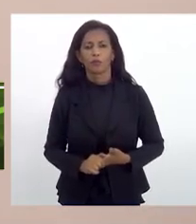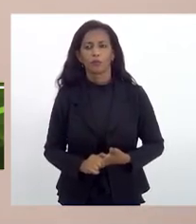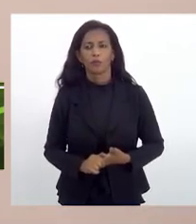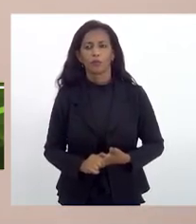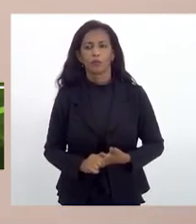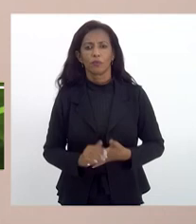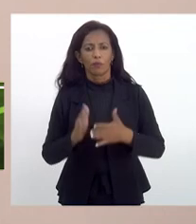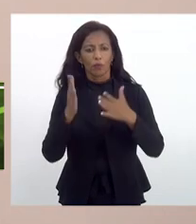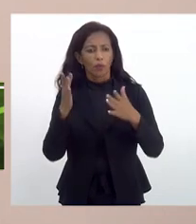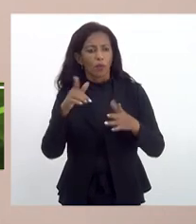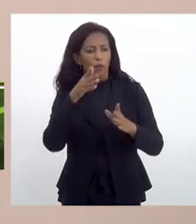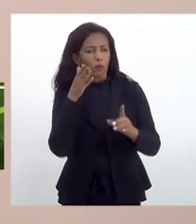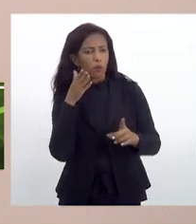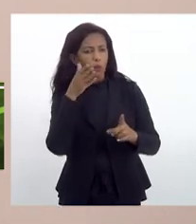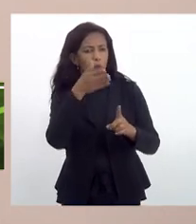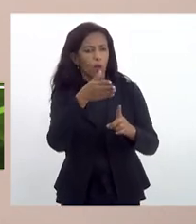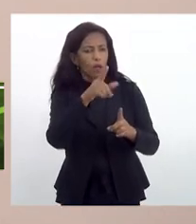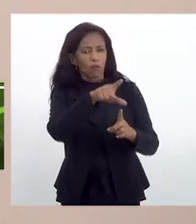excepcionalização